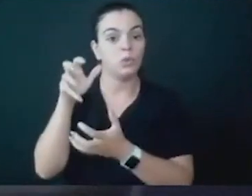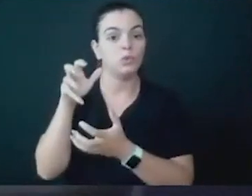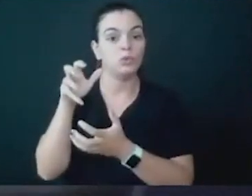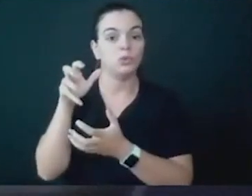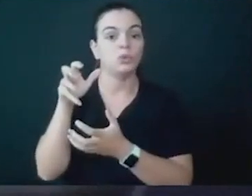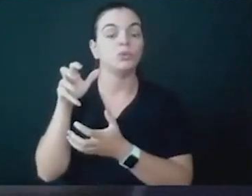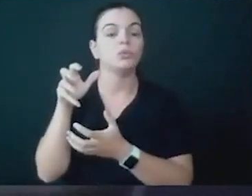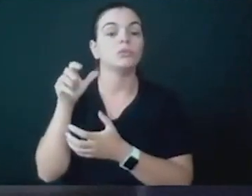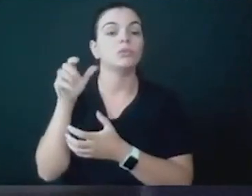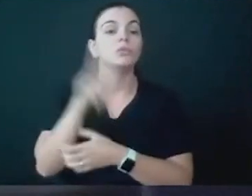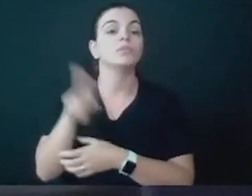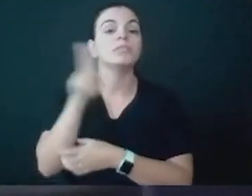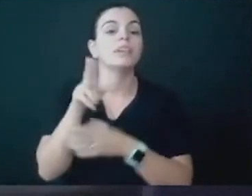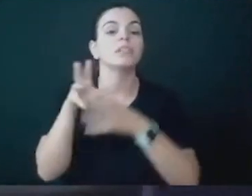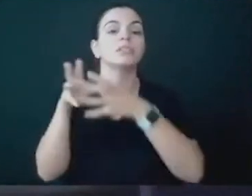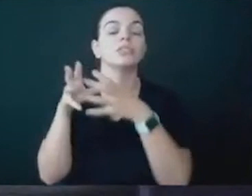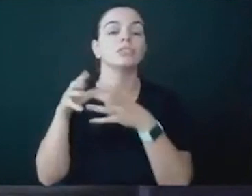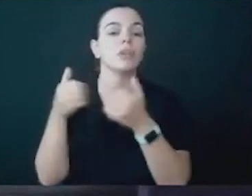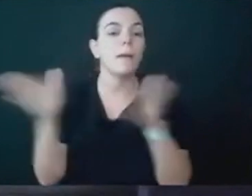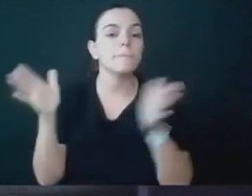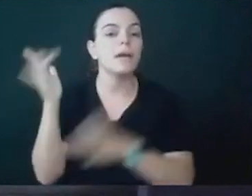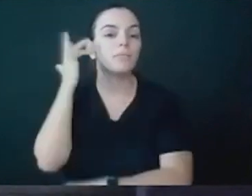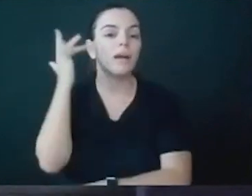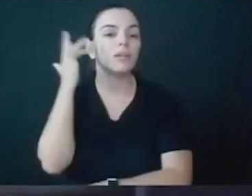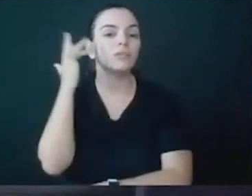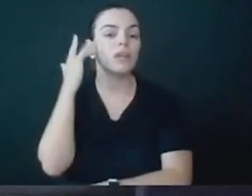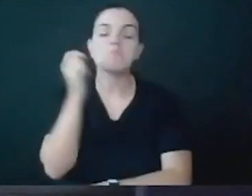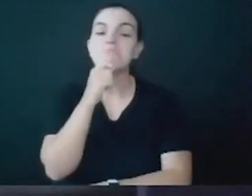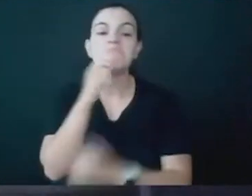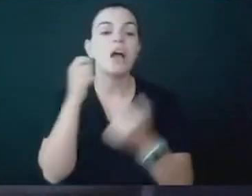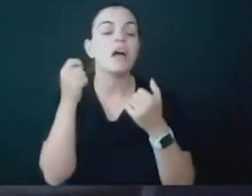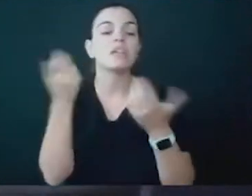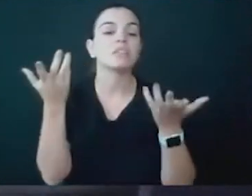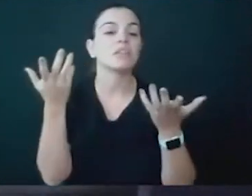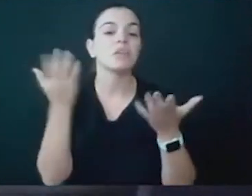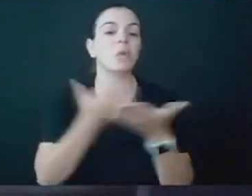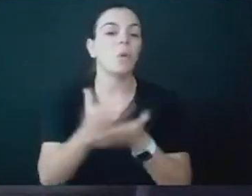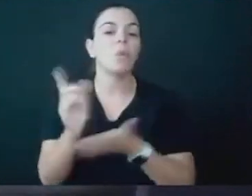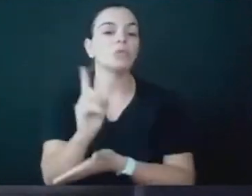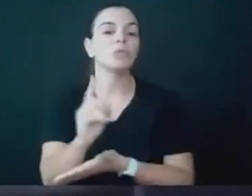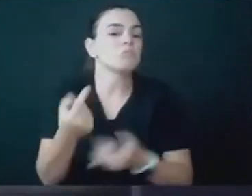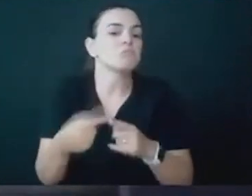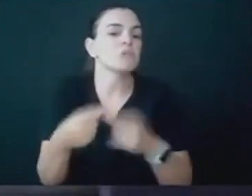Maturidade. Então, quais são as dificuldades, por que não teve início?